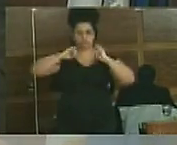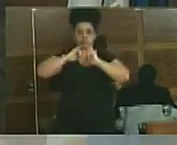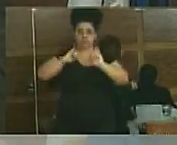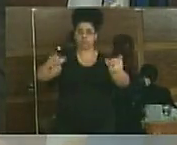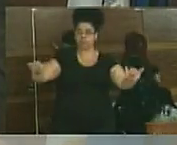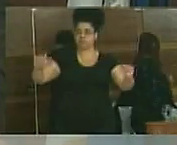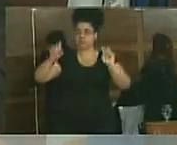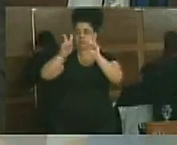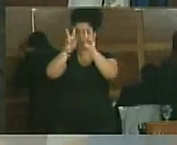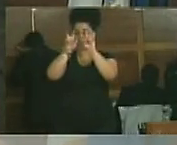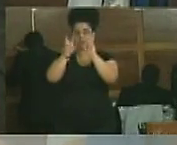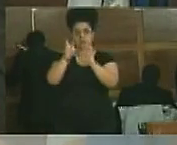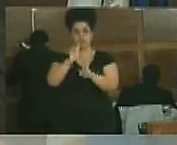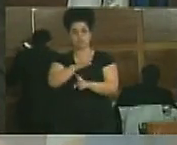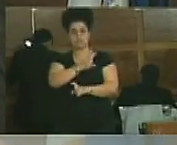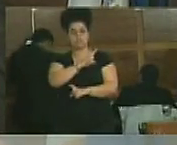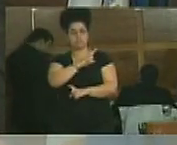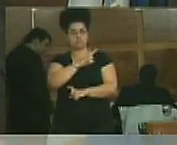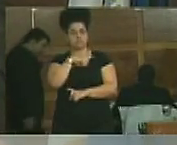o tema